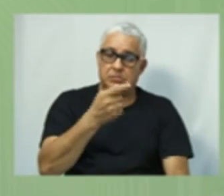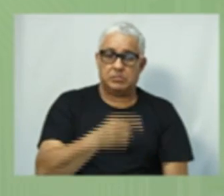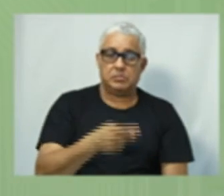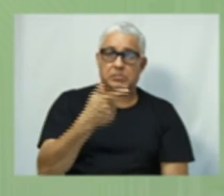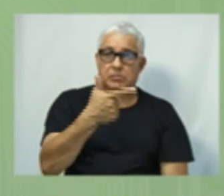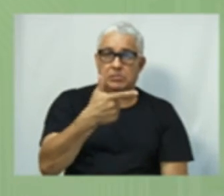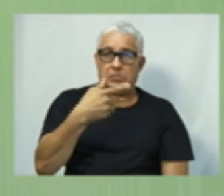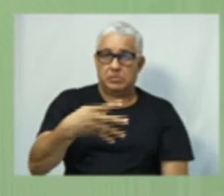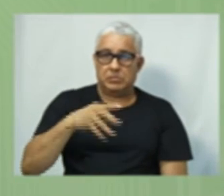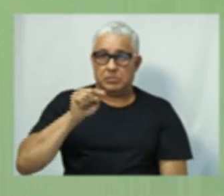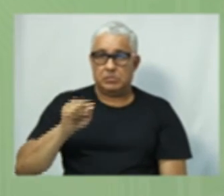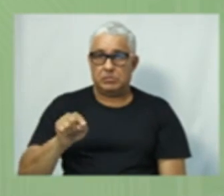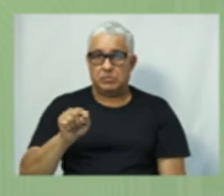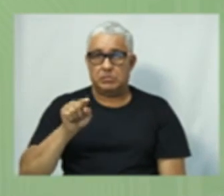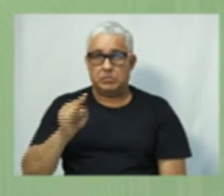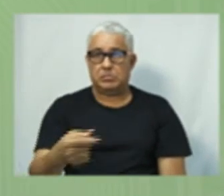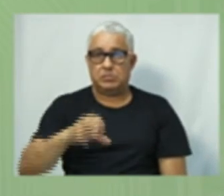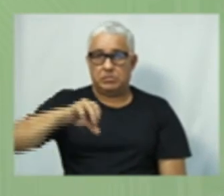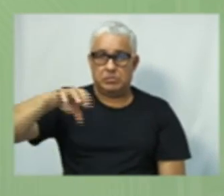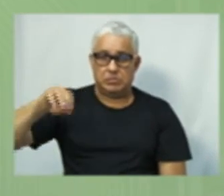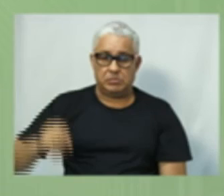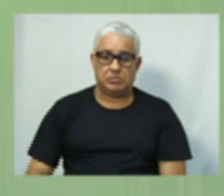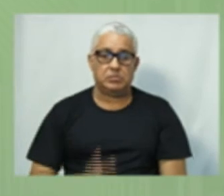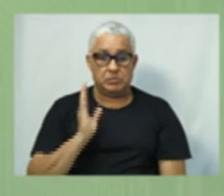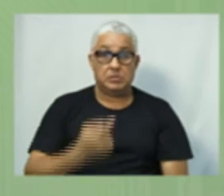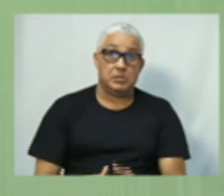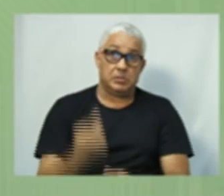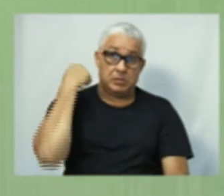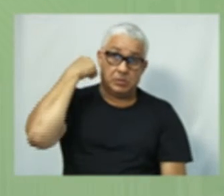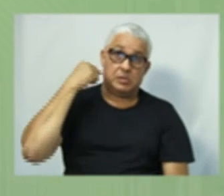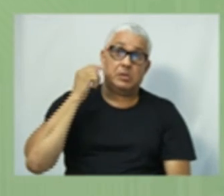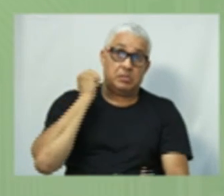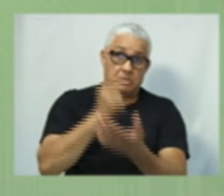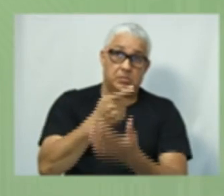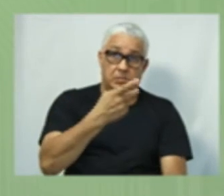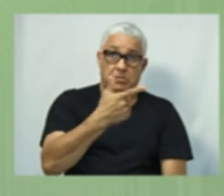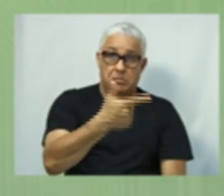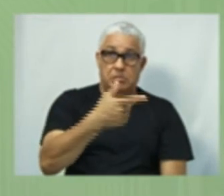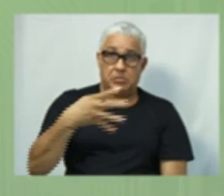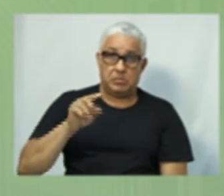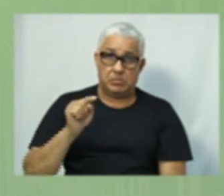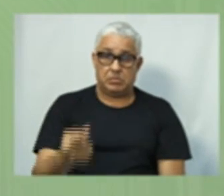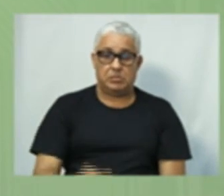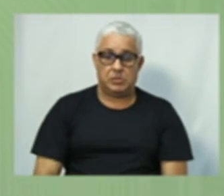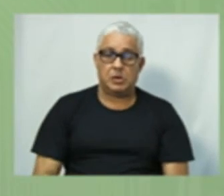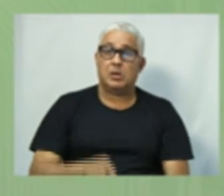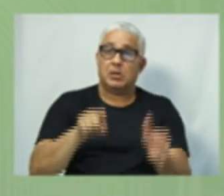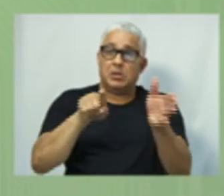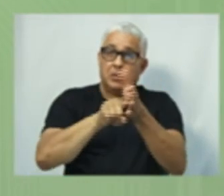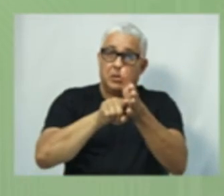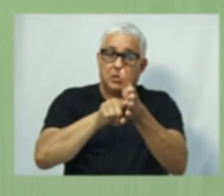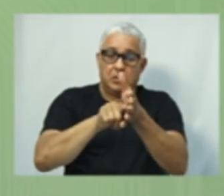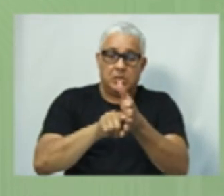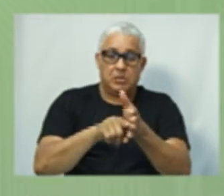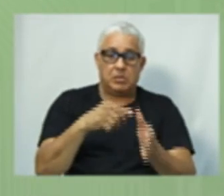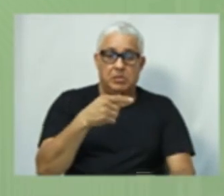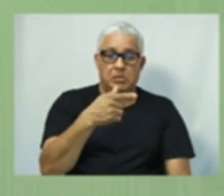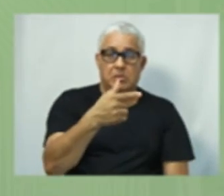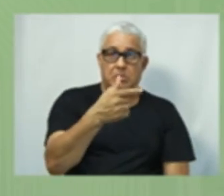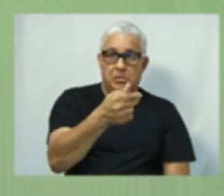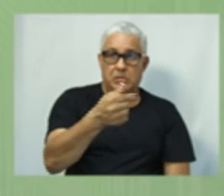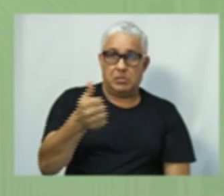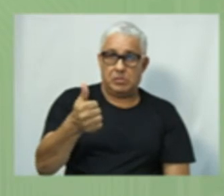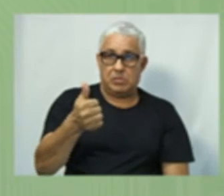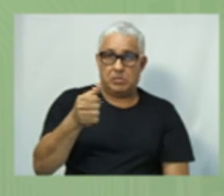pagar 71.400, mas na verdade ela já pagou 24. Então o que eu faço? Subtraio